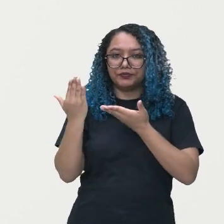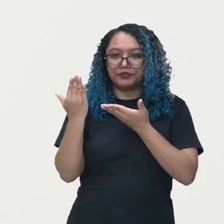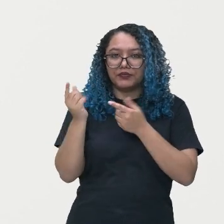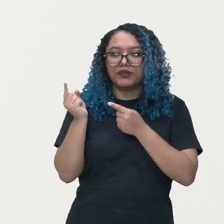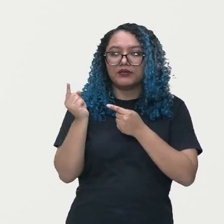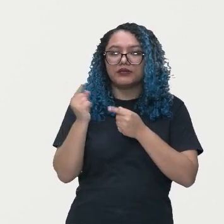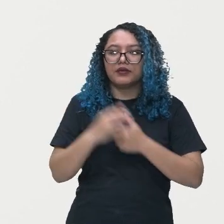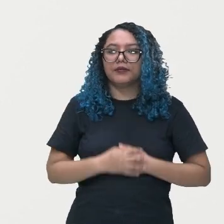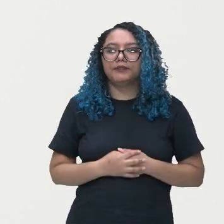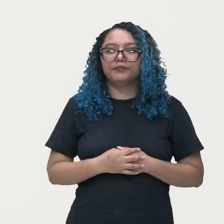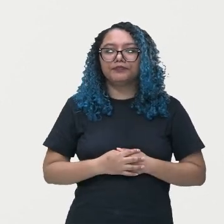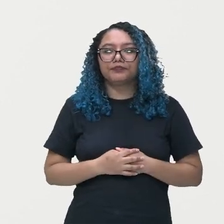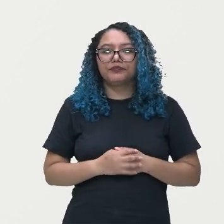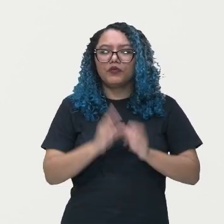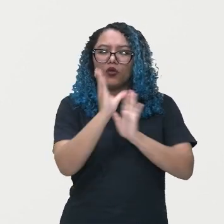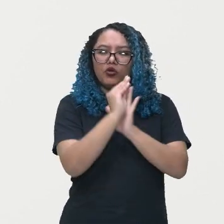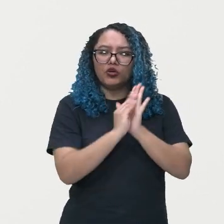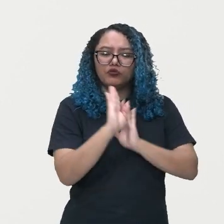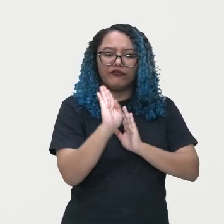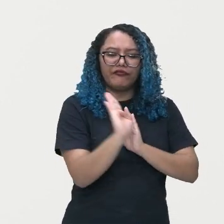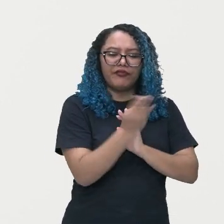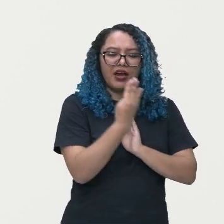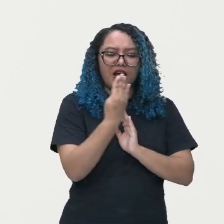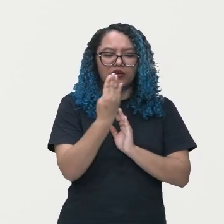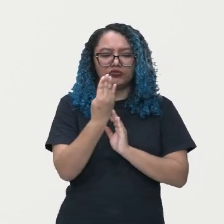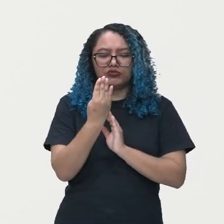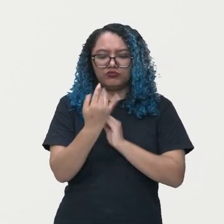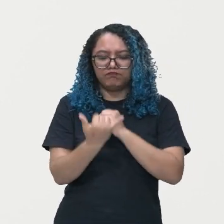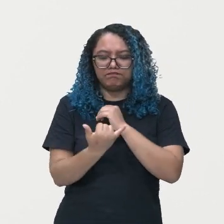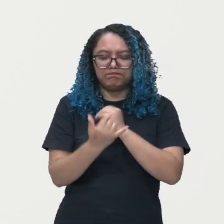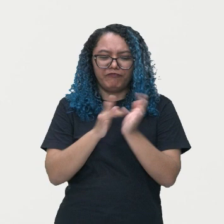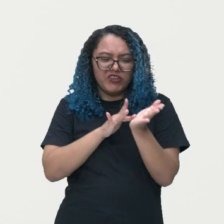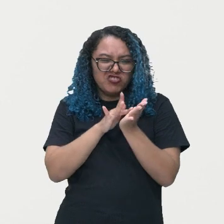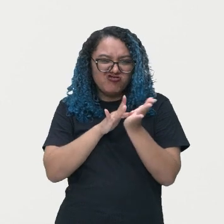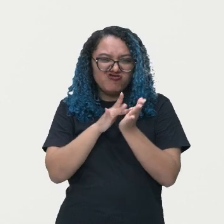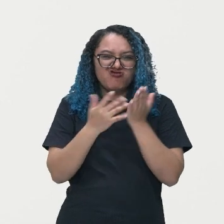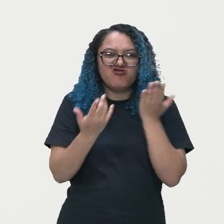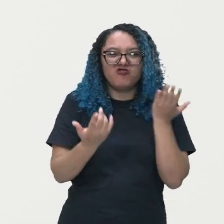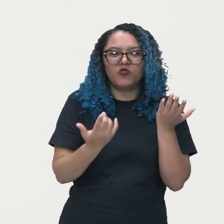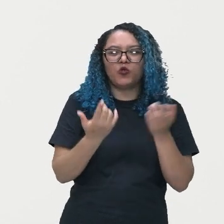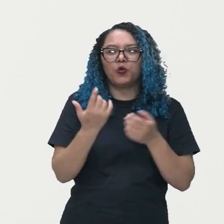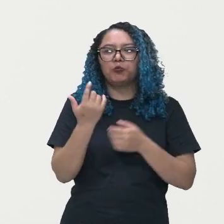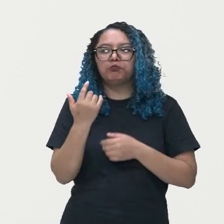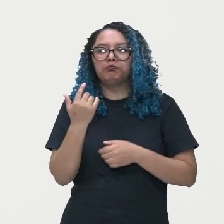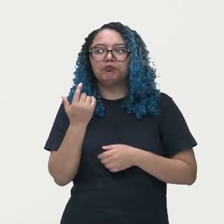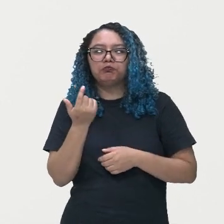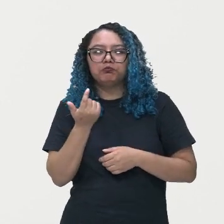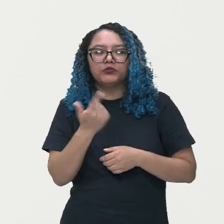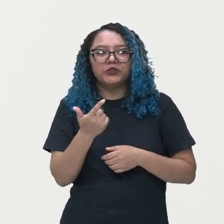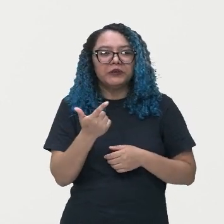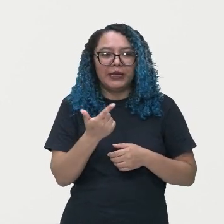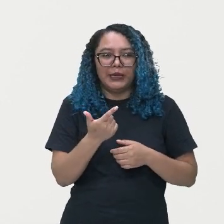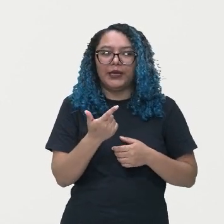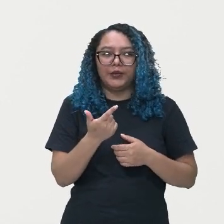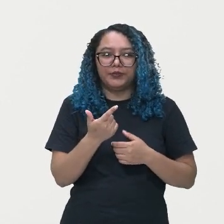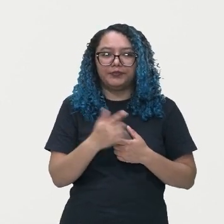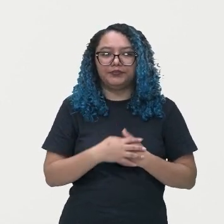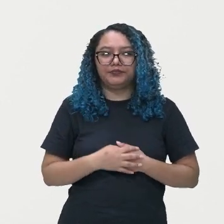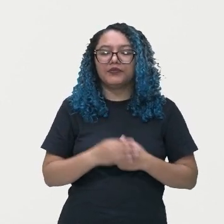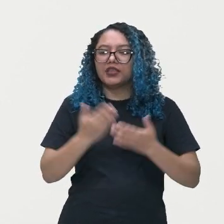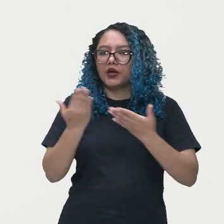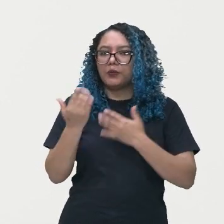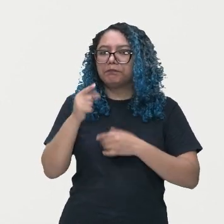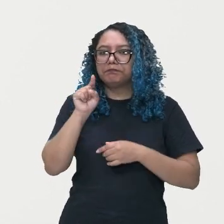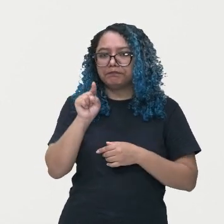conteúdo falso e enganoso, levando o leitor a uma interpretação errada da informação que está sendo veiculada. Tá, então misleading